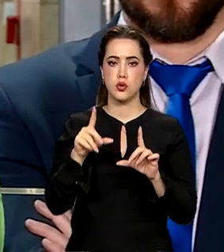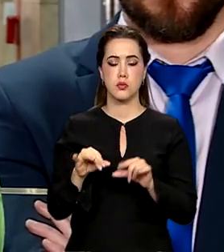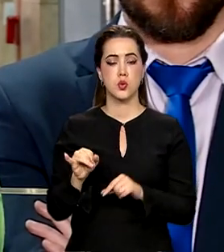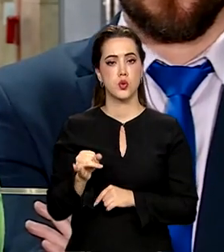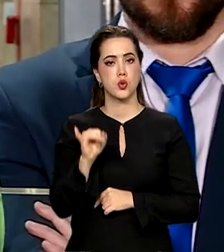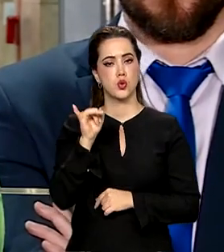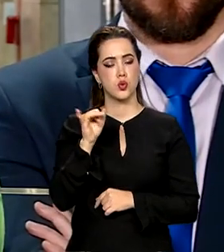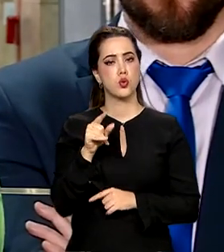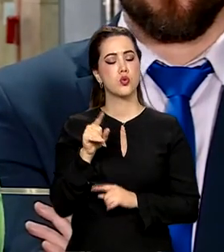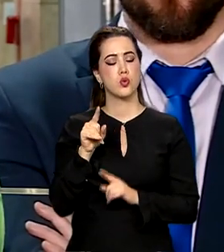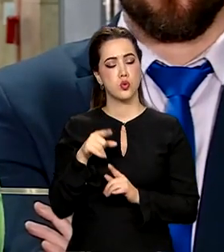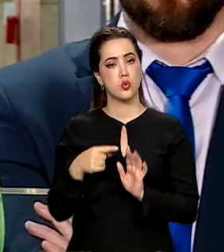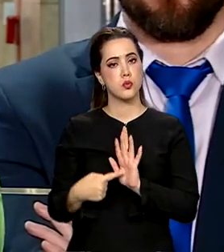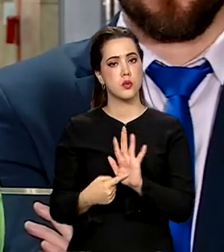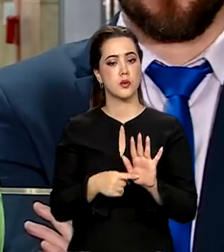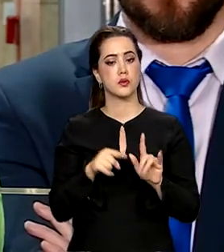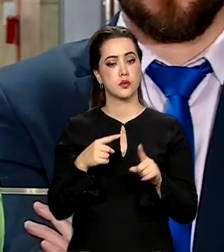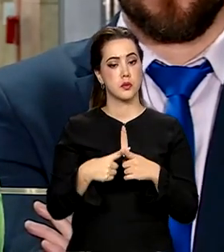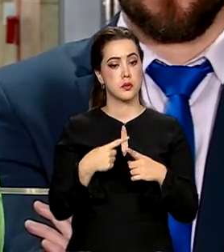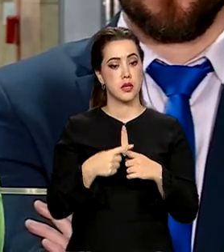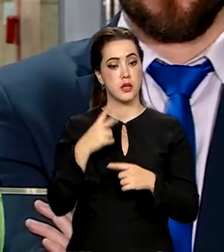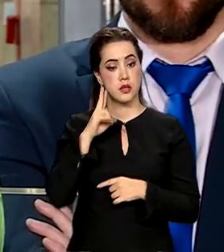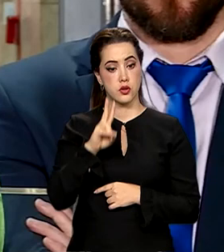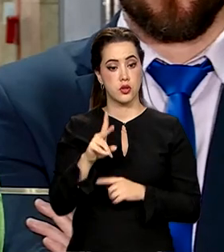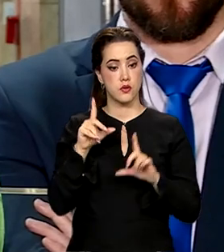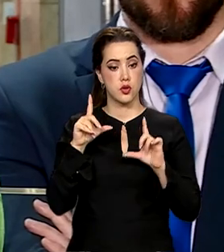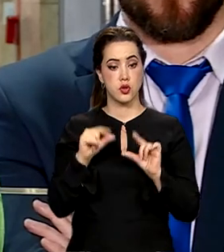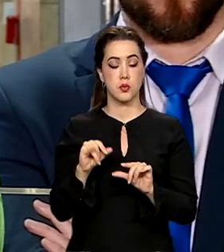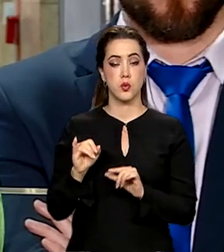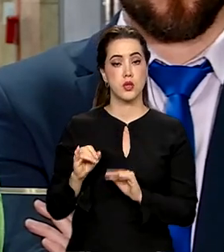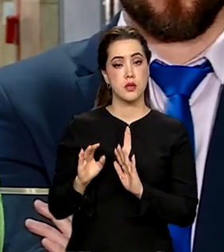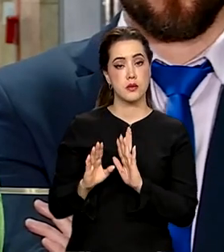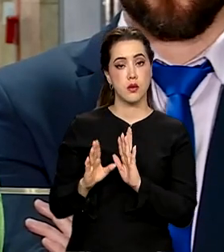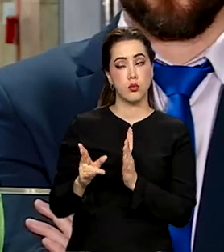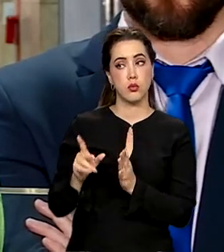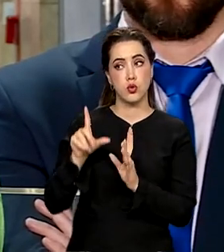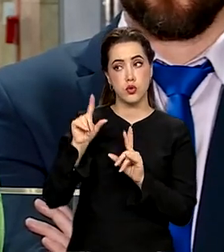dá um alento, porque nós estamos vendo uma queda de arrecadação